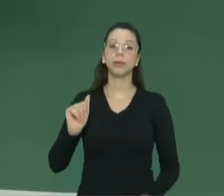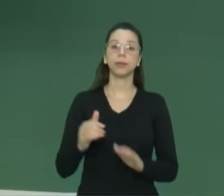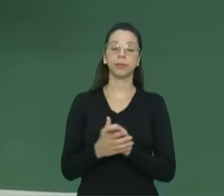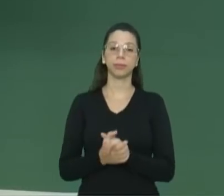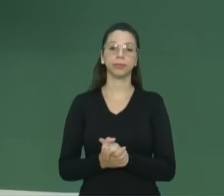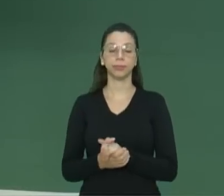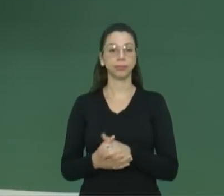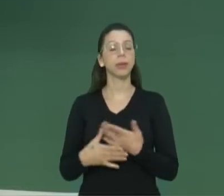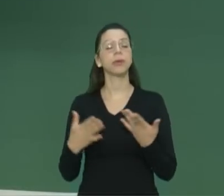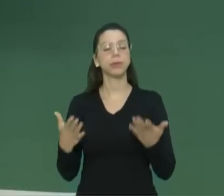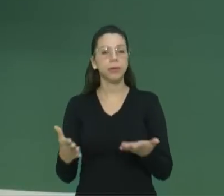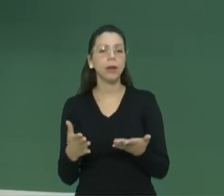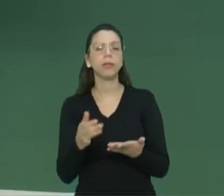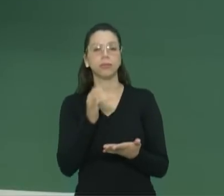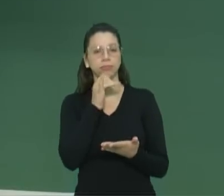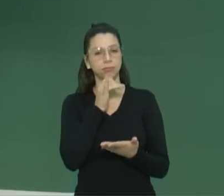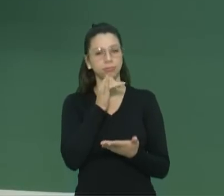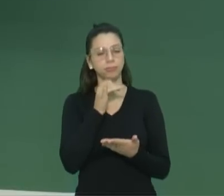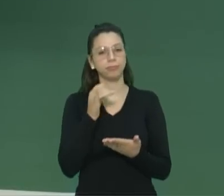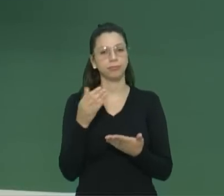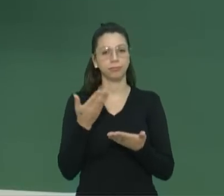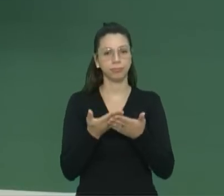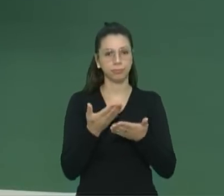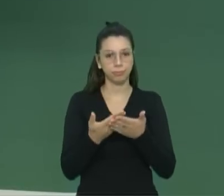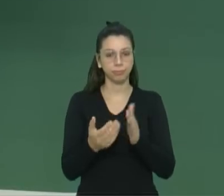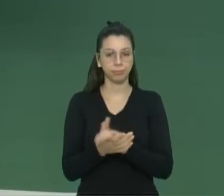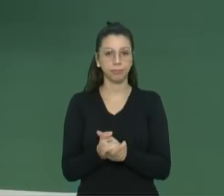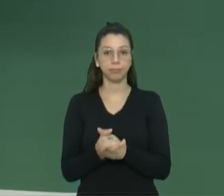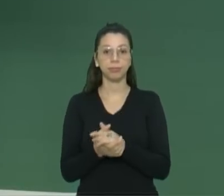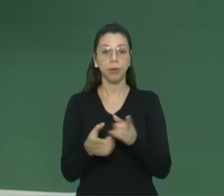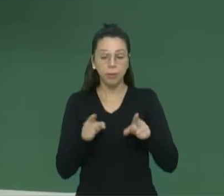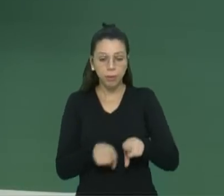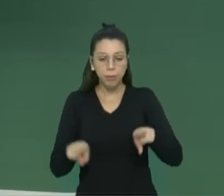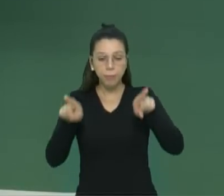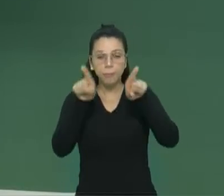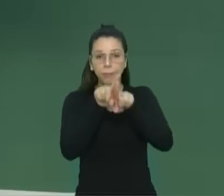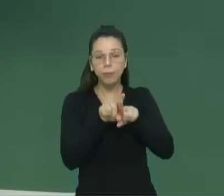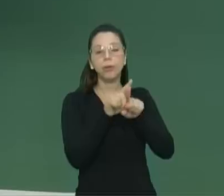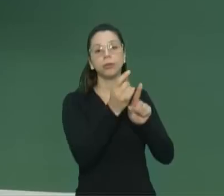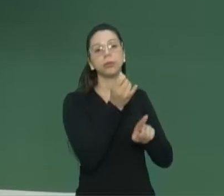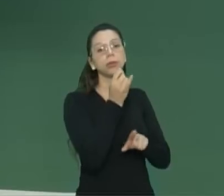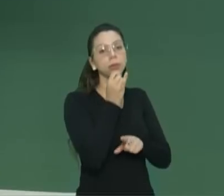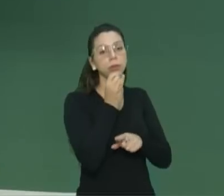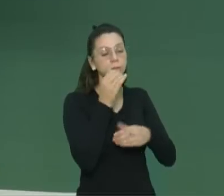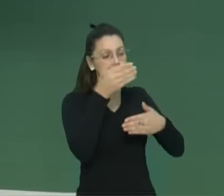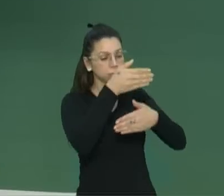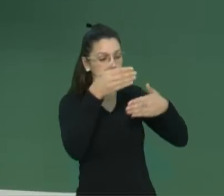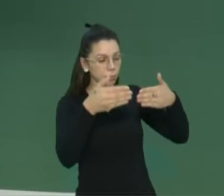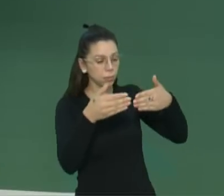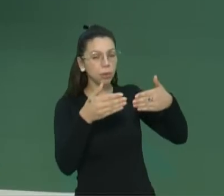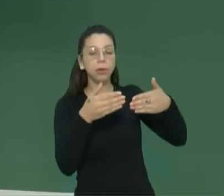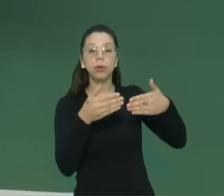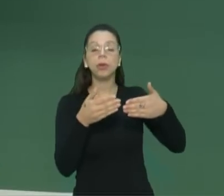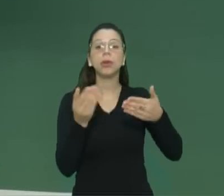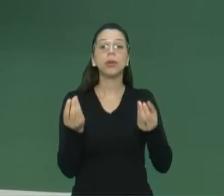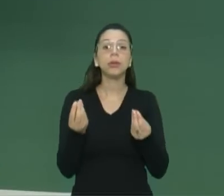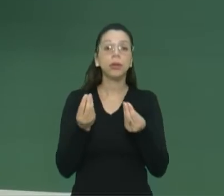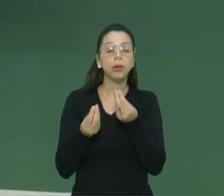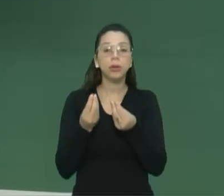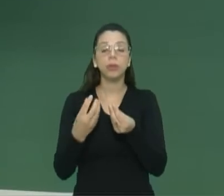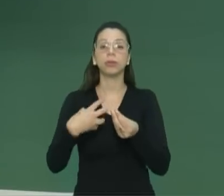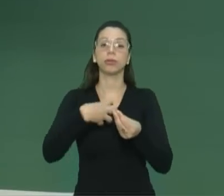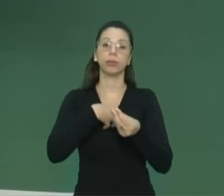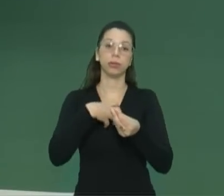exemplo na aula. Então, verifica quais são os exemplos que você pode dar para essas formas de legitimidade.